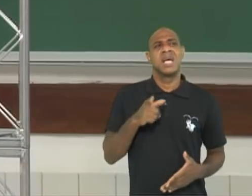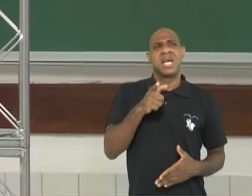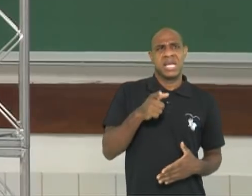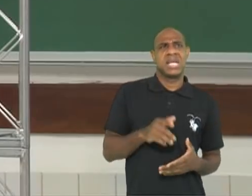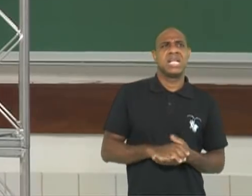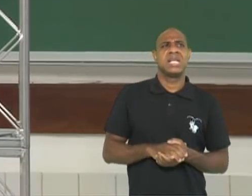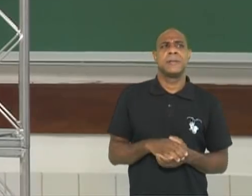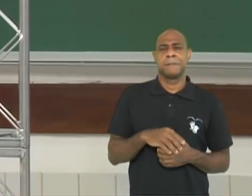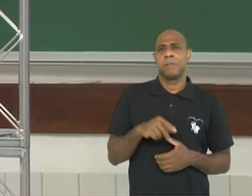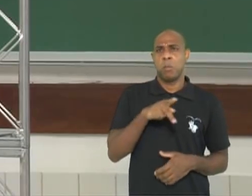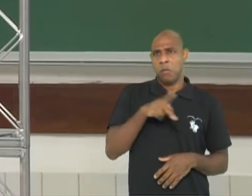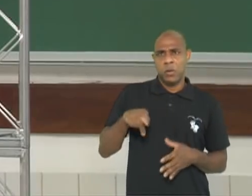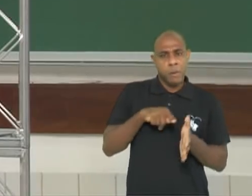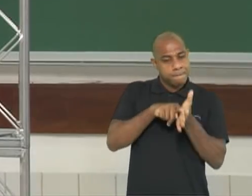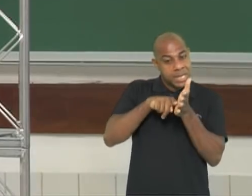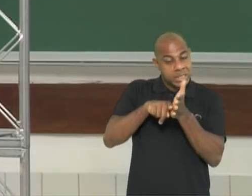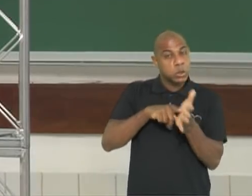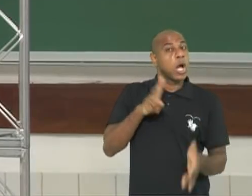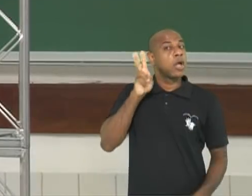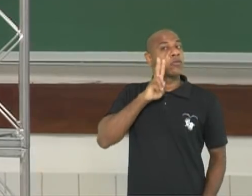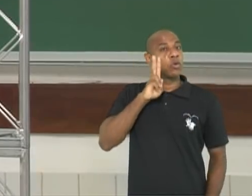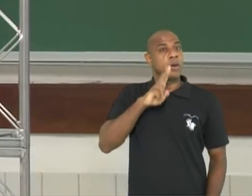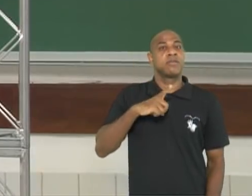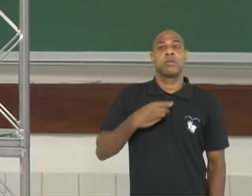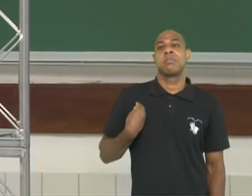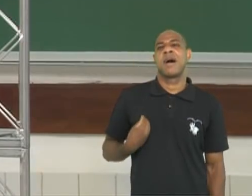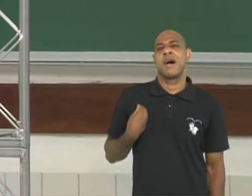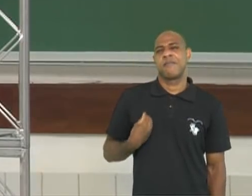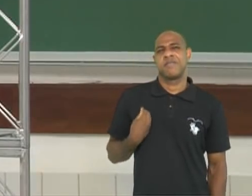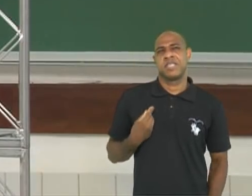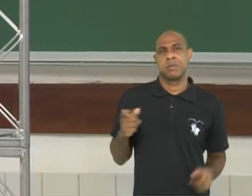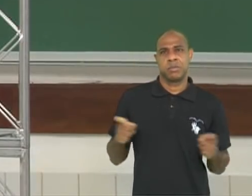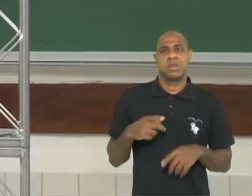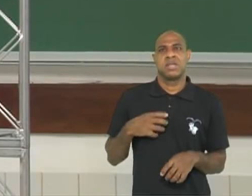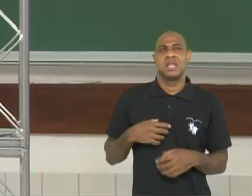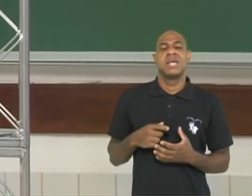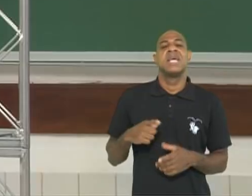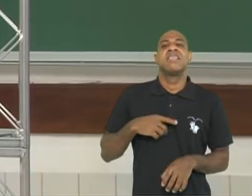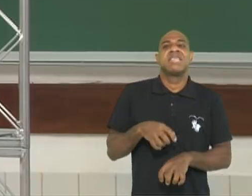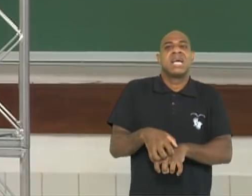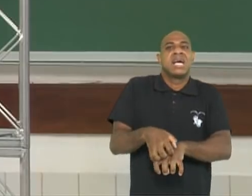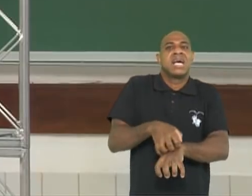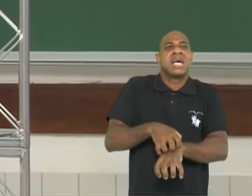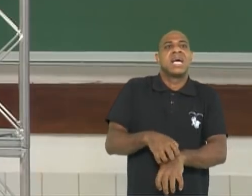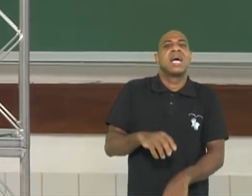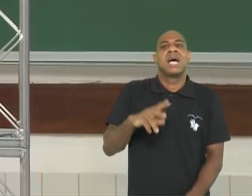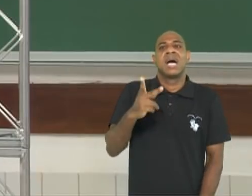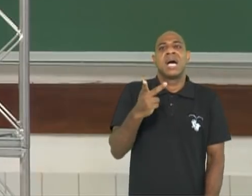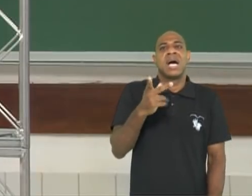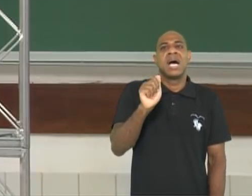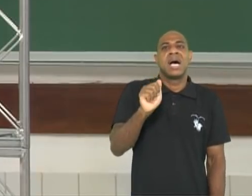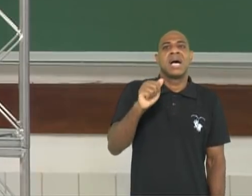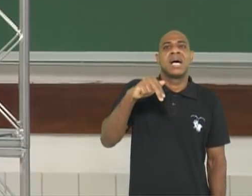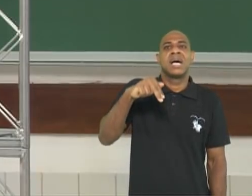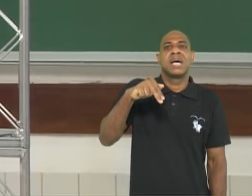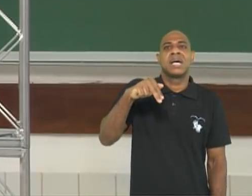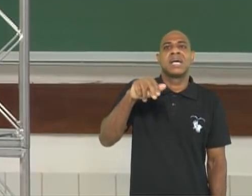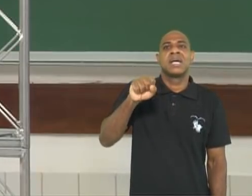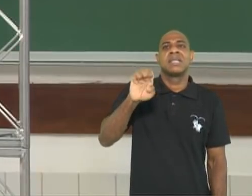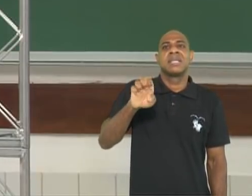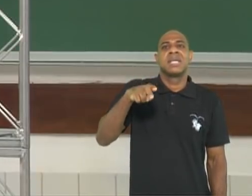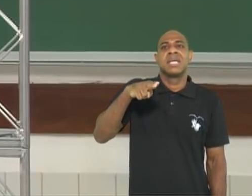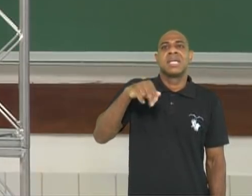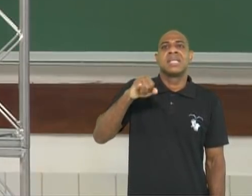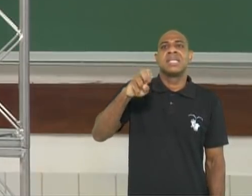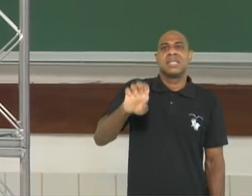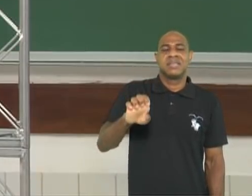Ele acabou vivendo uma vida curta, né? Ele teve hanseníase, se coloca que naquela época, inclusive, ainda o termo